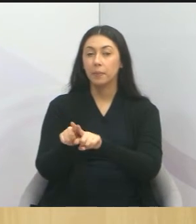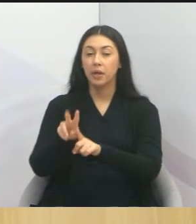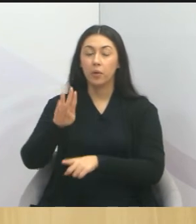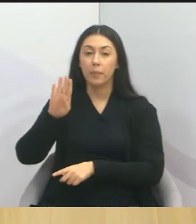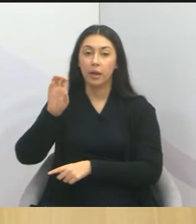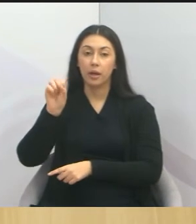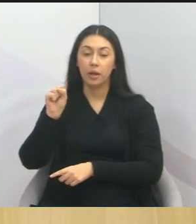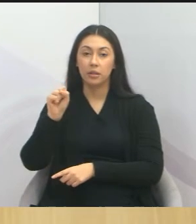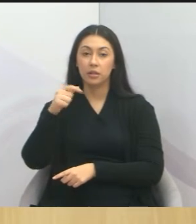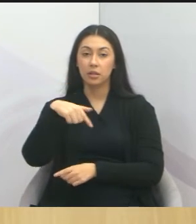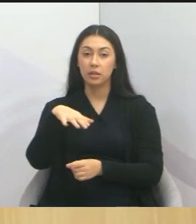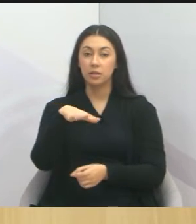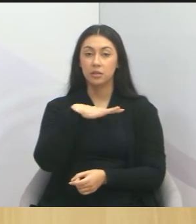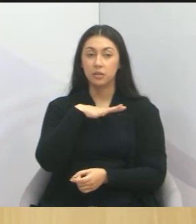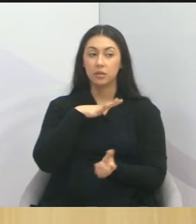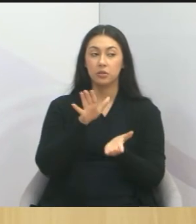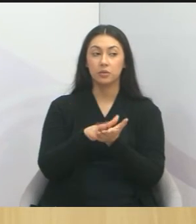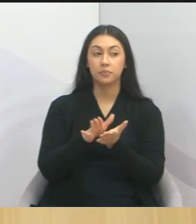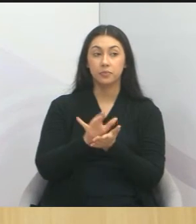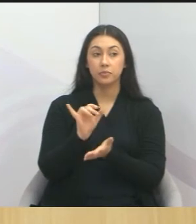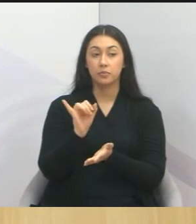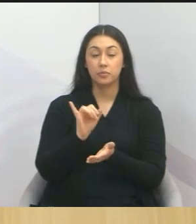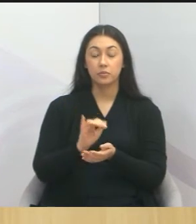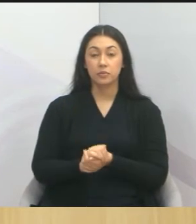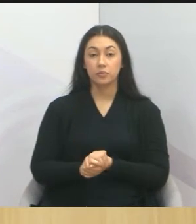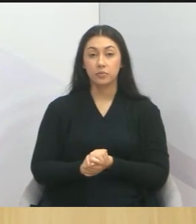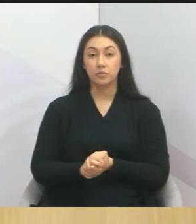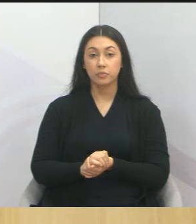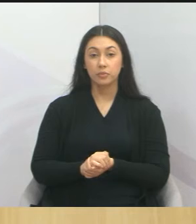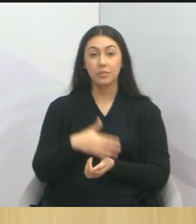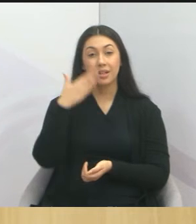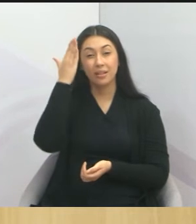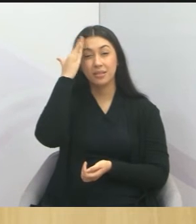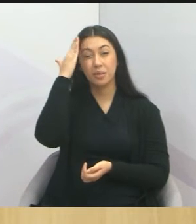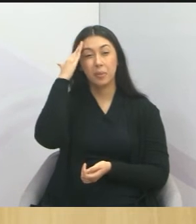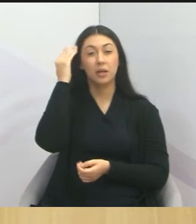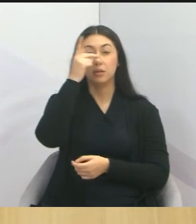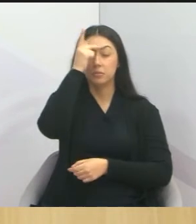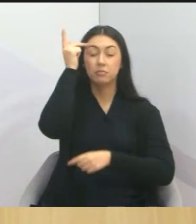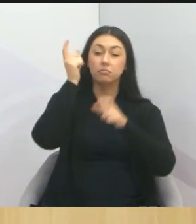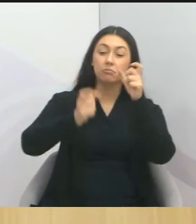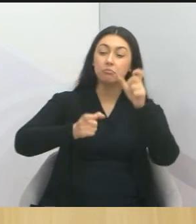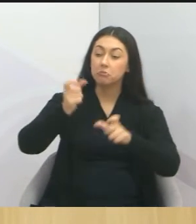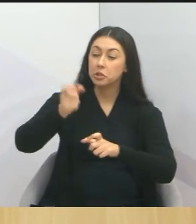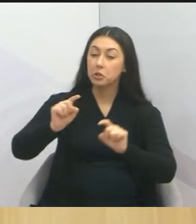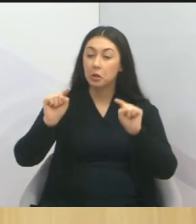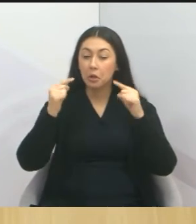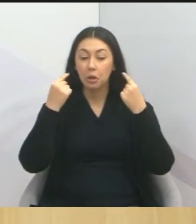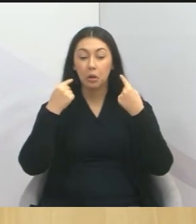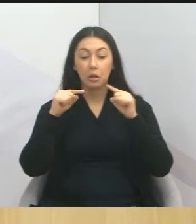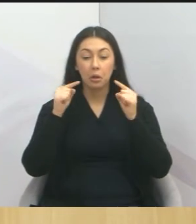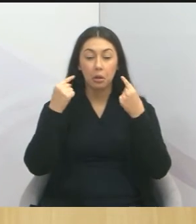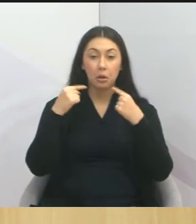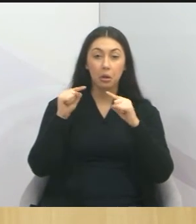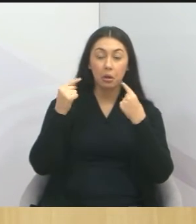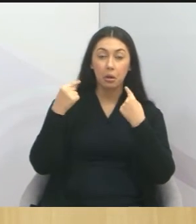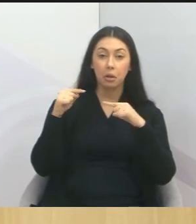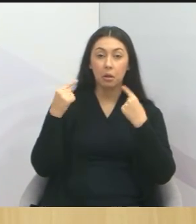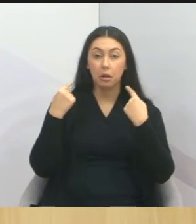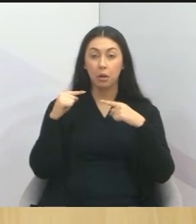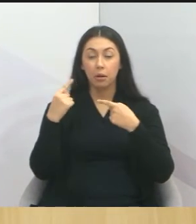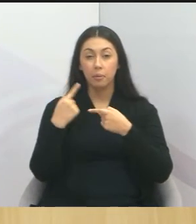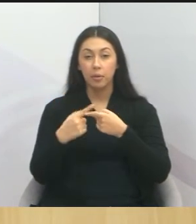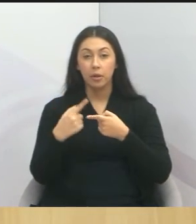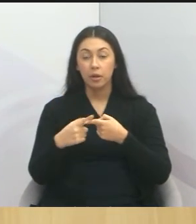de saúde situado no município de Jacareí considerando as inúmeras reclamações de pacientes da